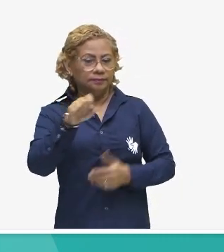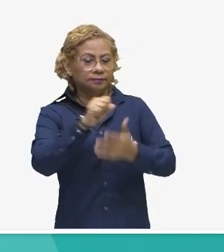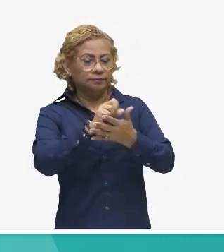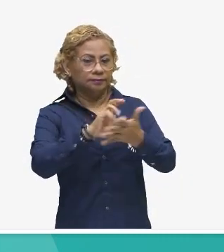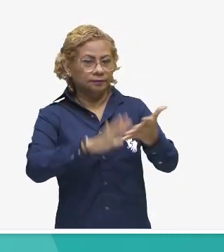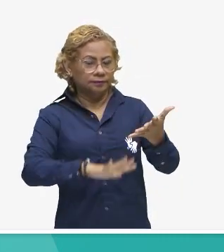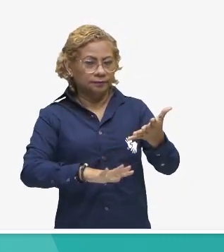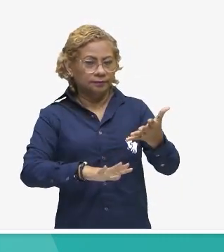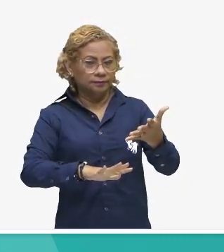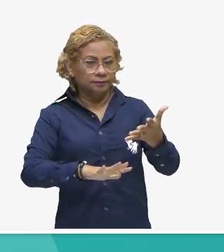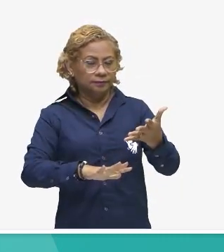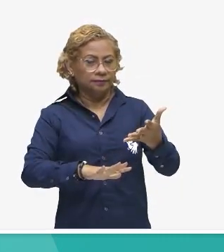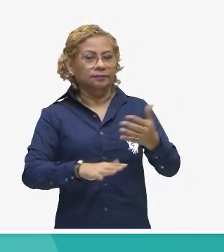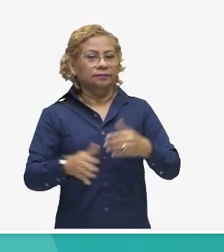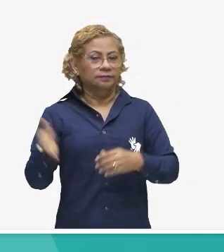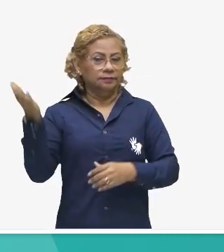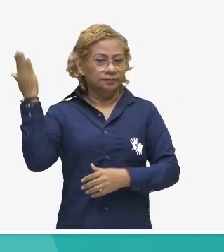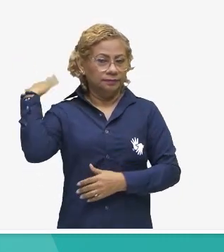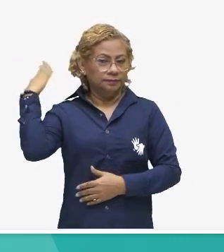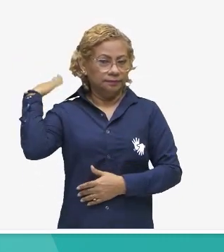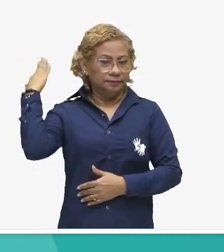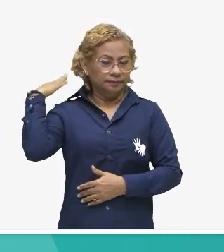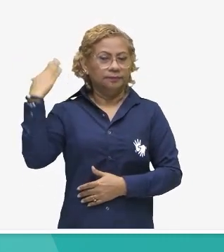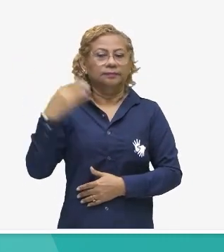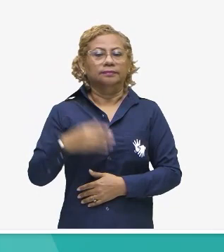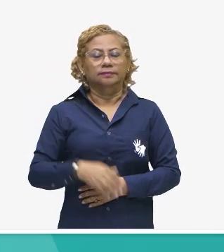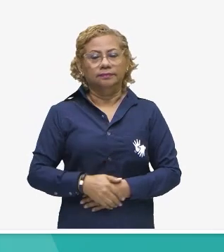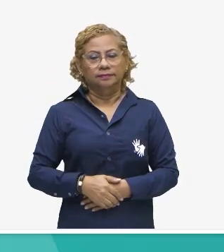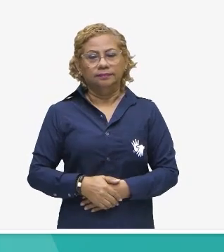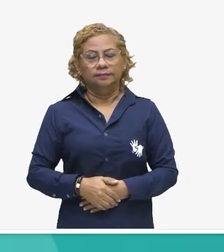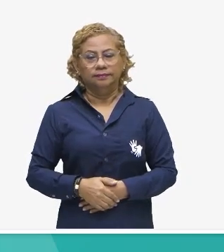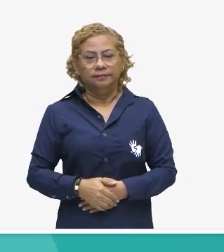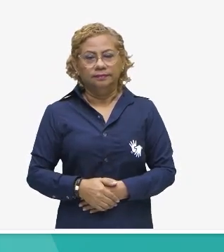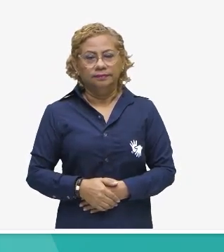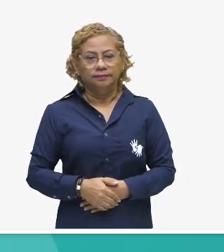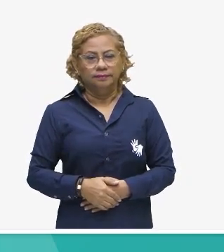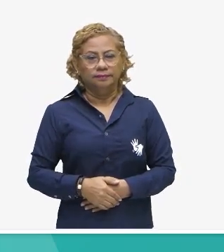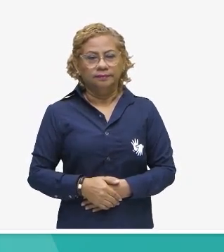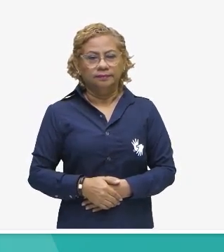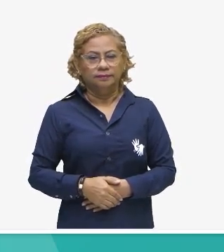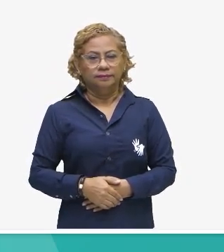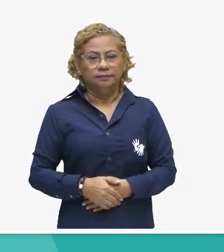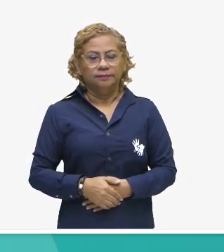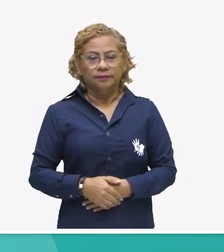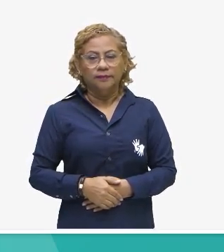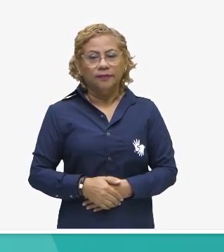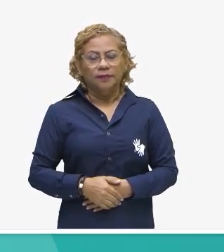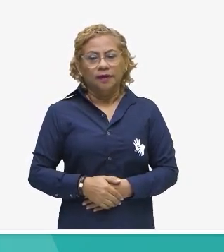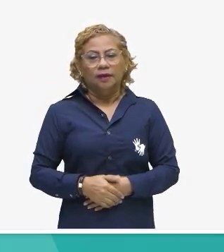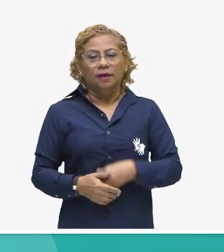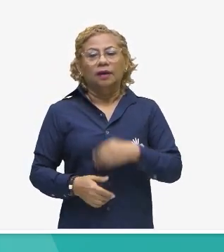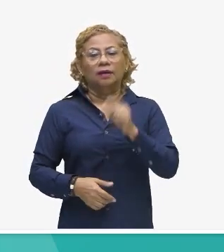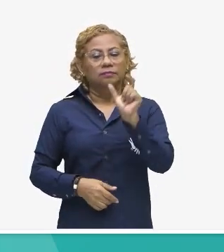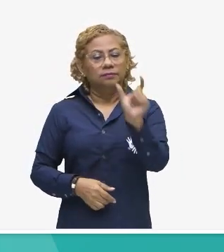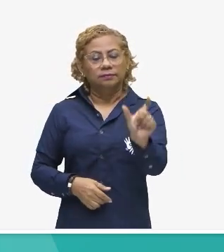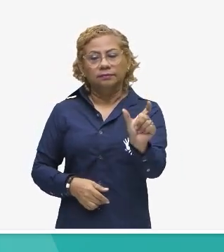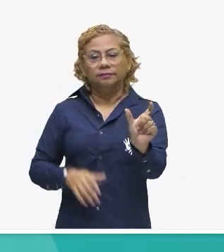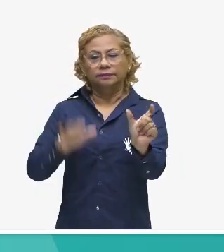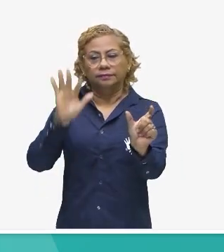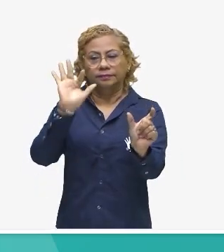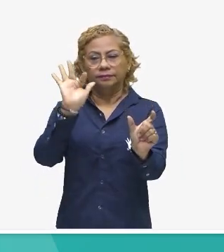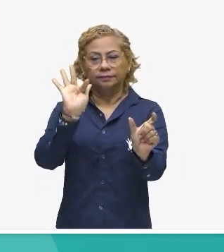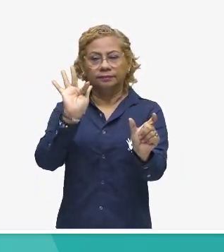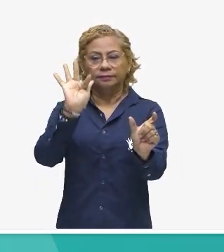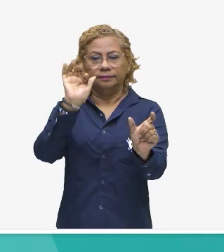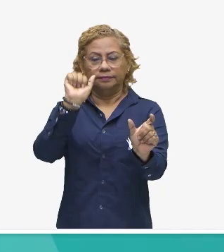falei, já aconteceu, foi um tempo passado, né? E eu falarei, futuro.